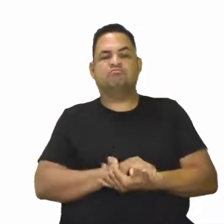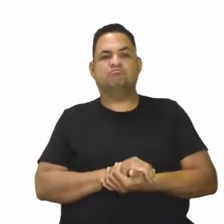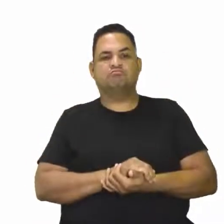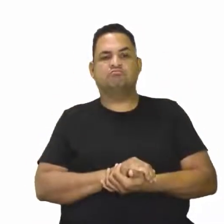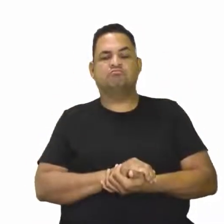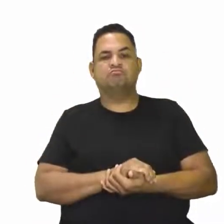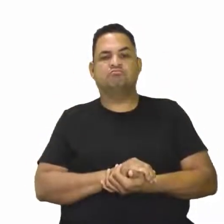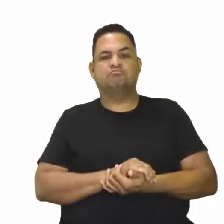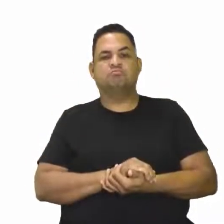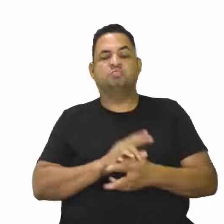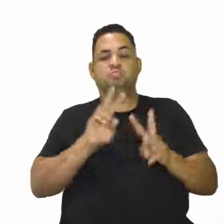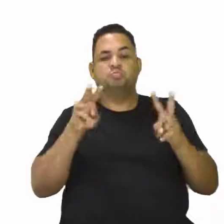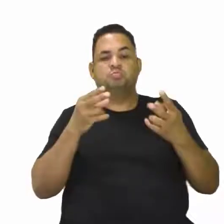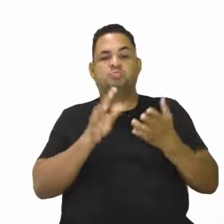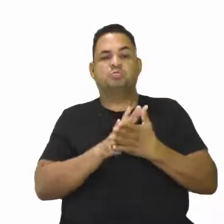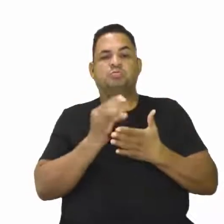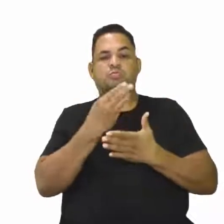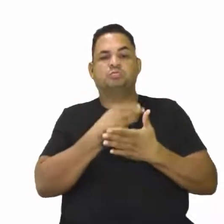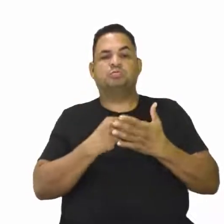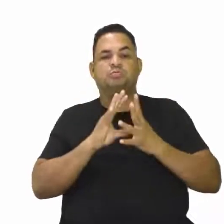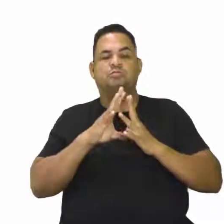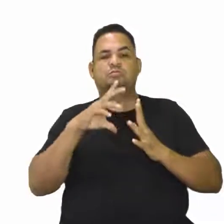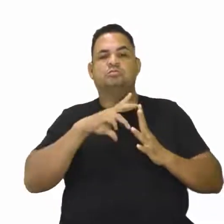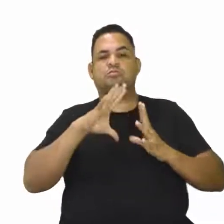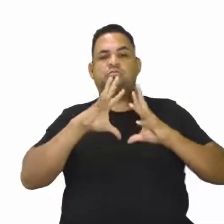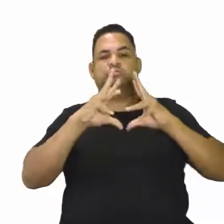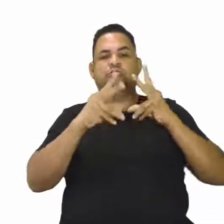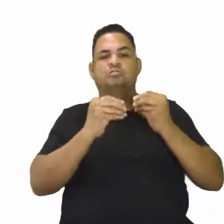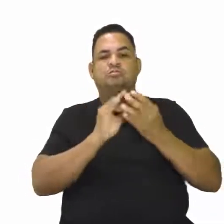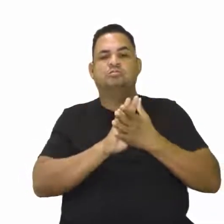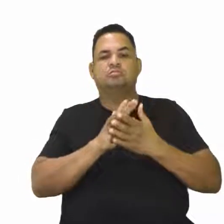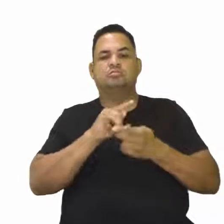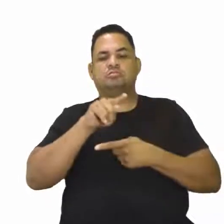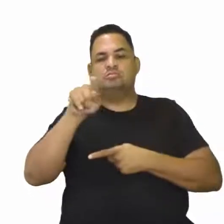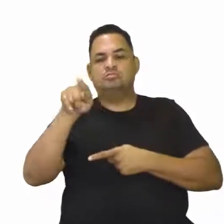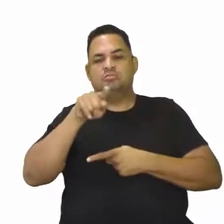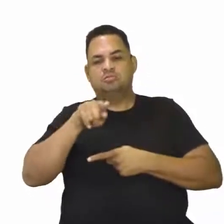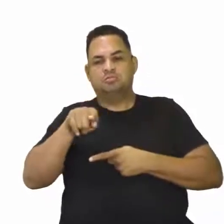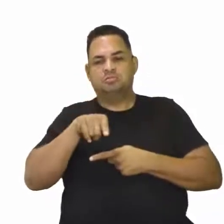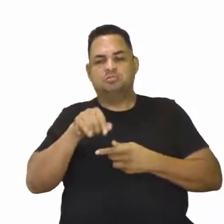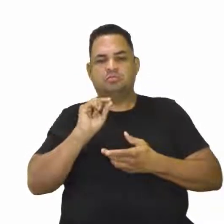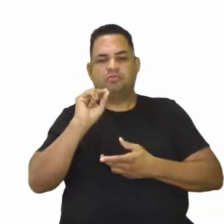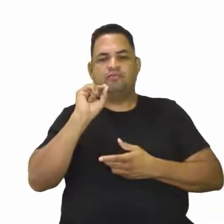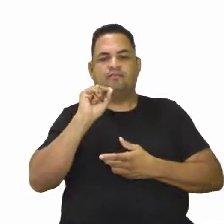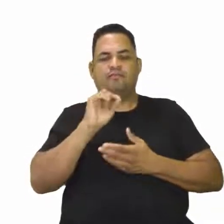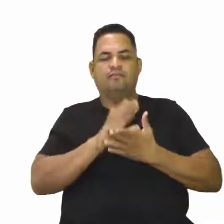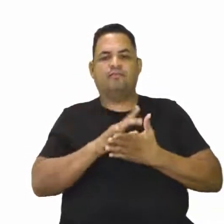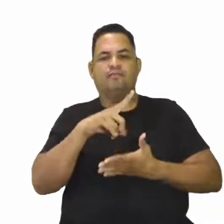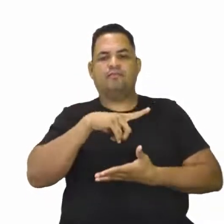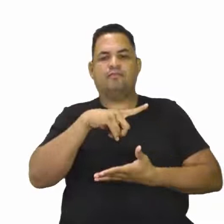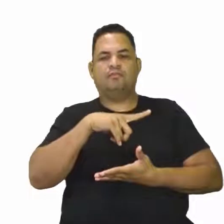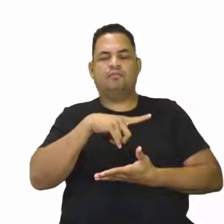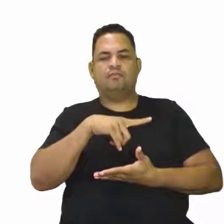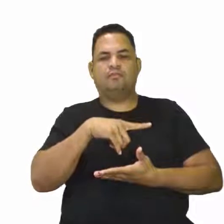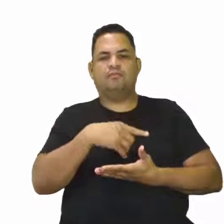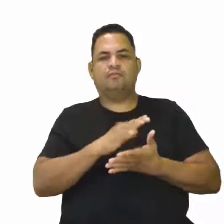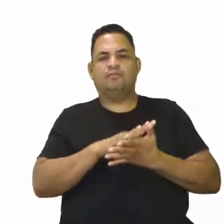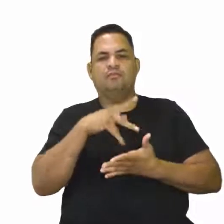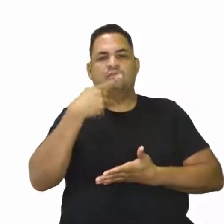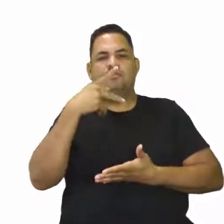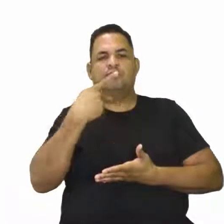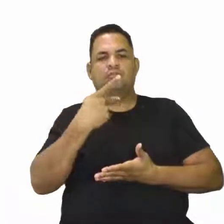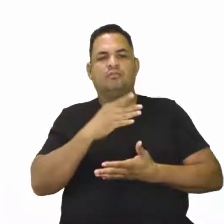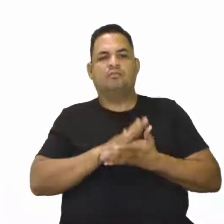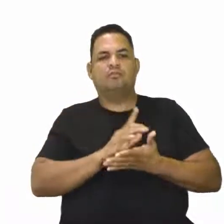mapa, o título. Mas ele tem toda uma definição. O que a gente tem aí? A gente tem falando